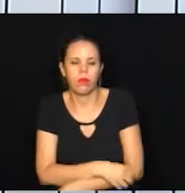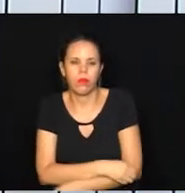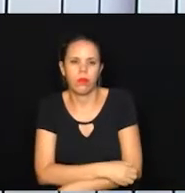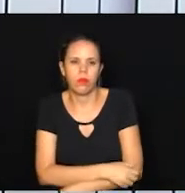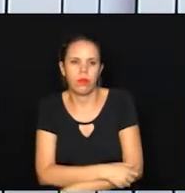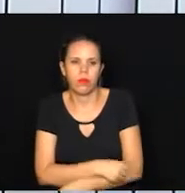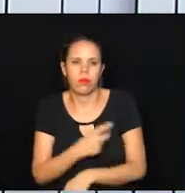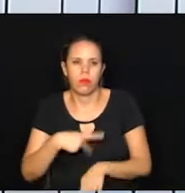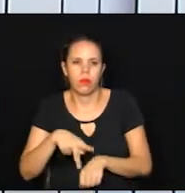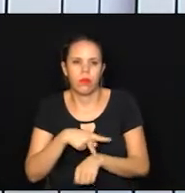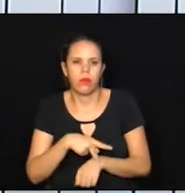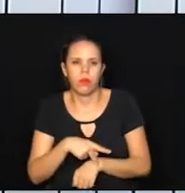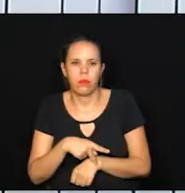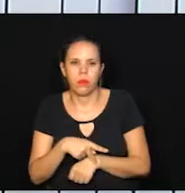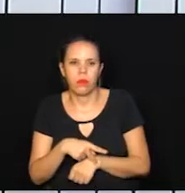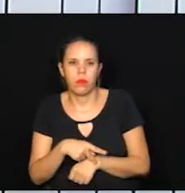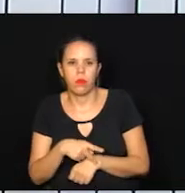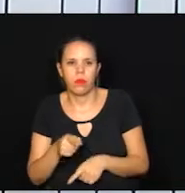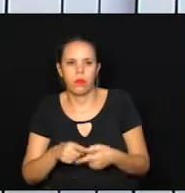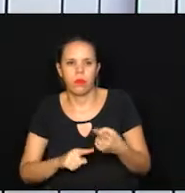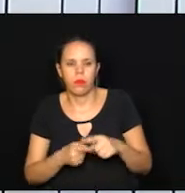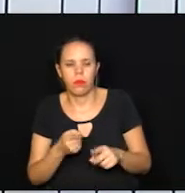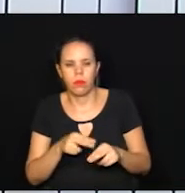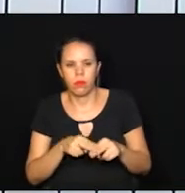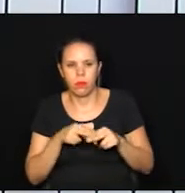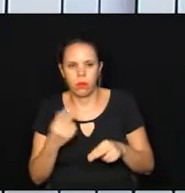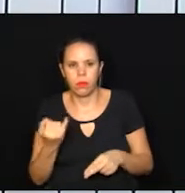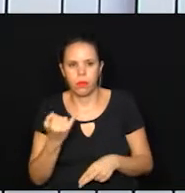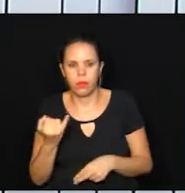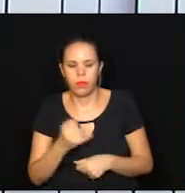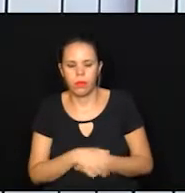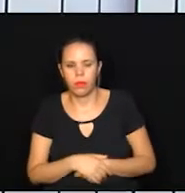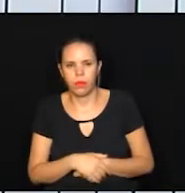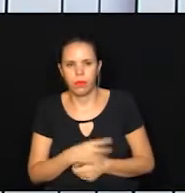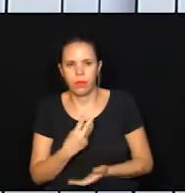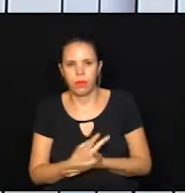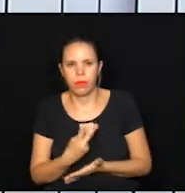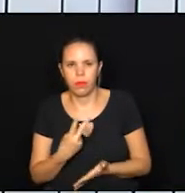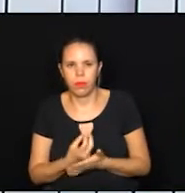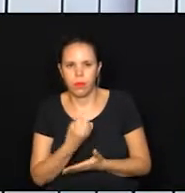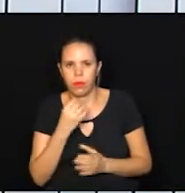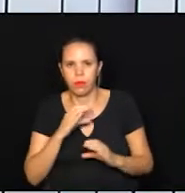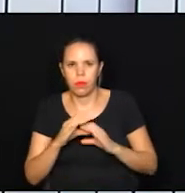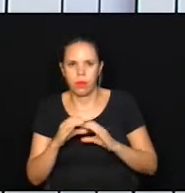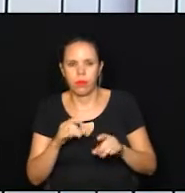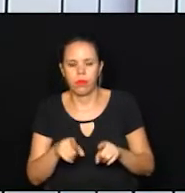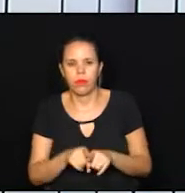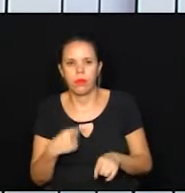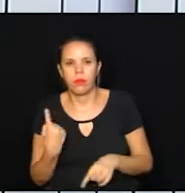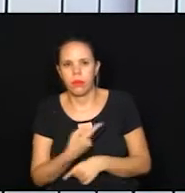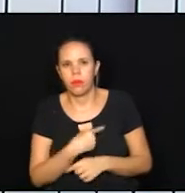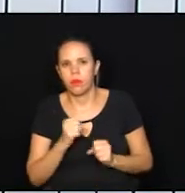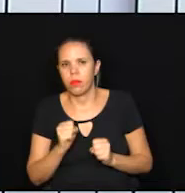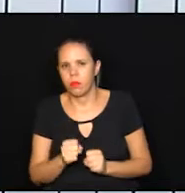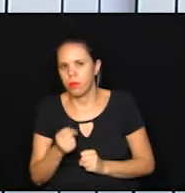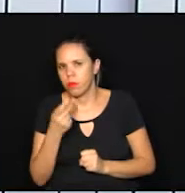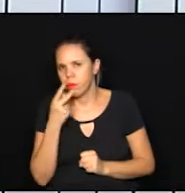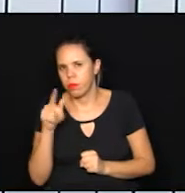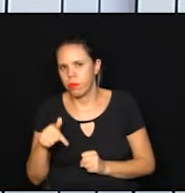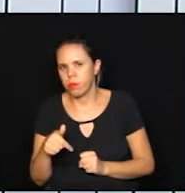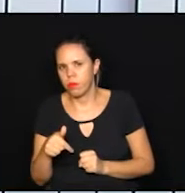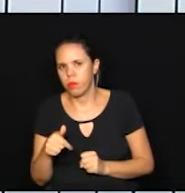para países que são parceiros e por isso que é importante manter essa boa relação, a gente pode dizer que